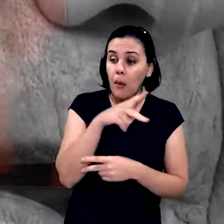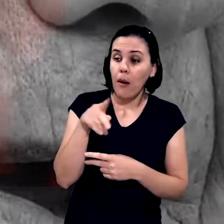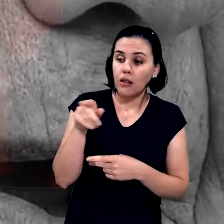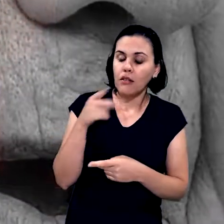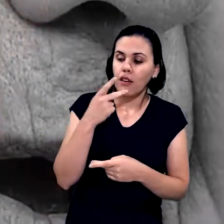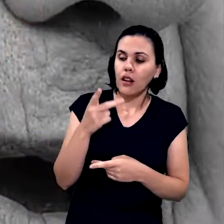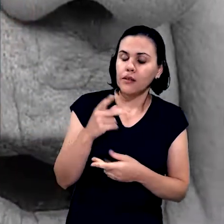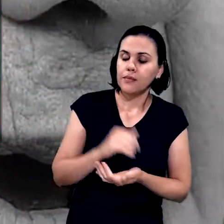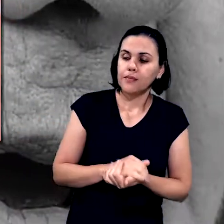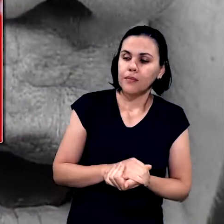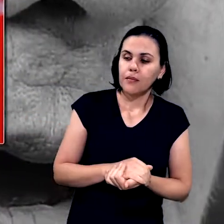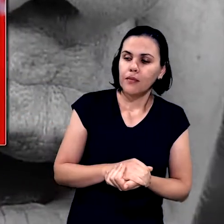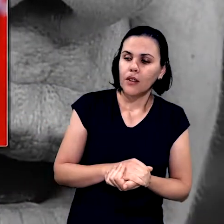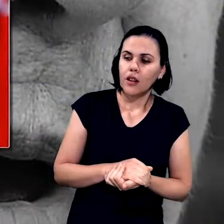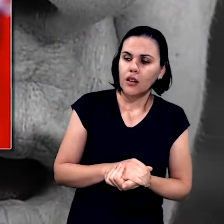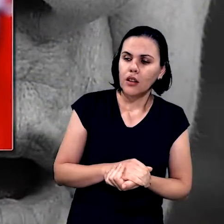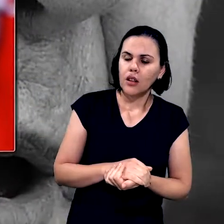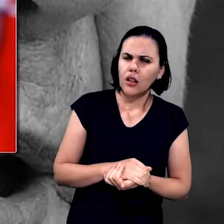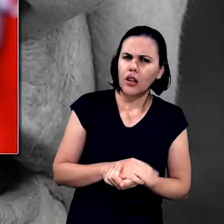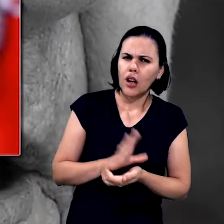eu falei para o padre,